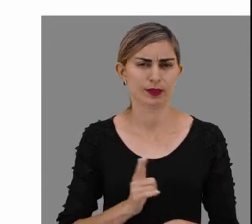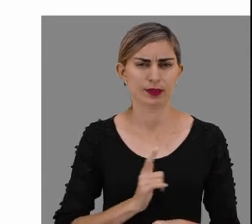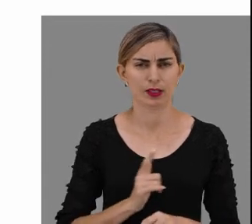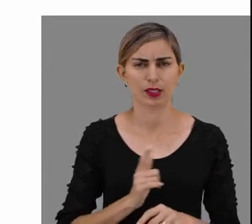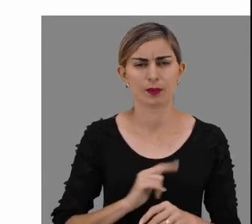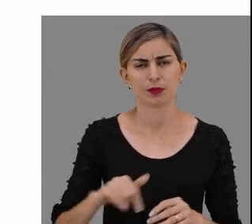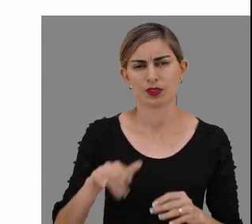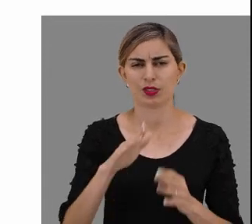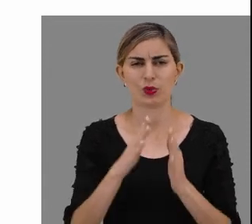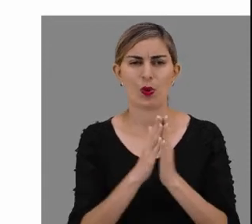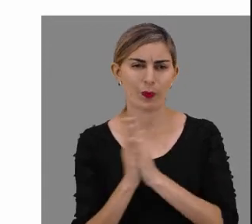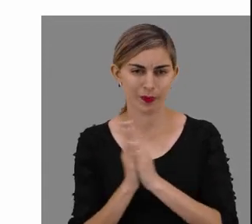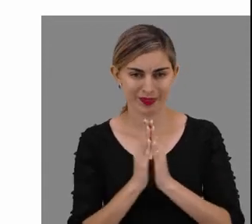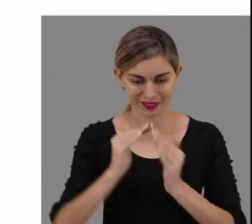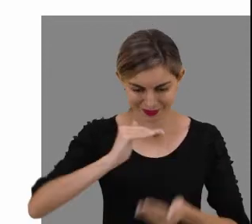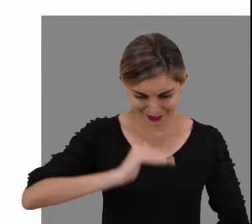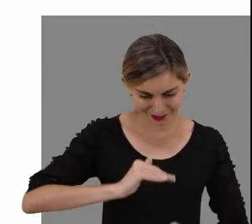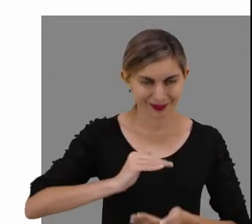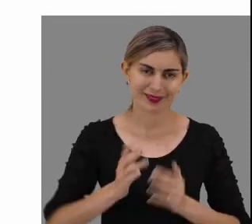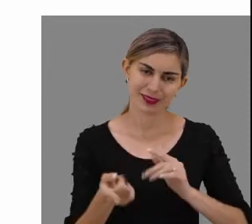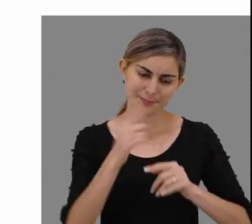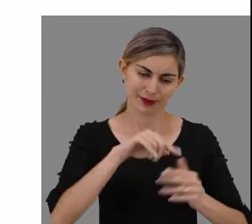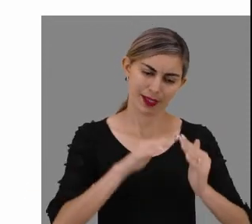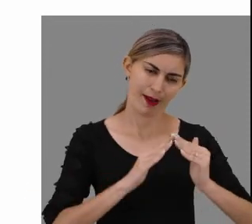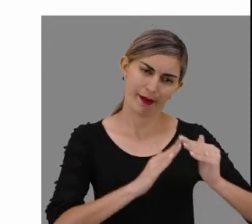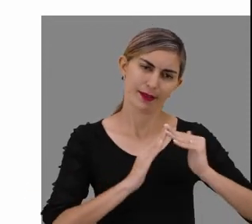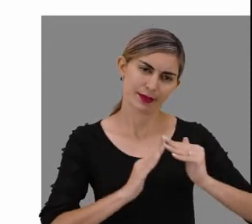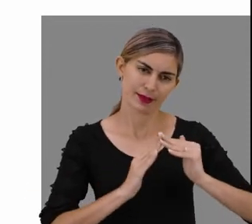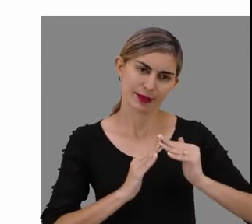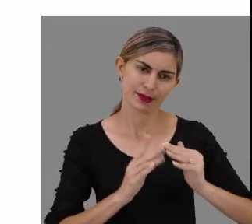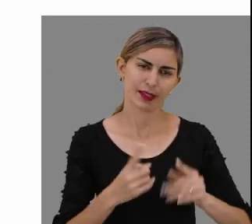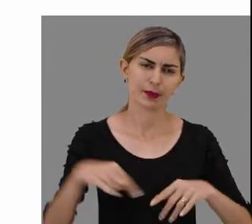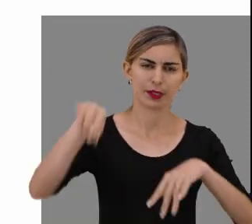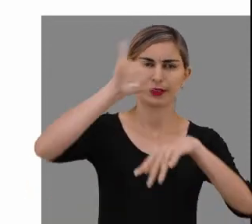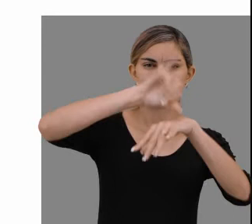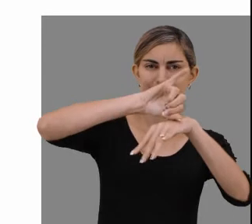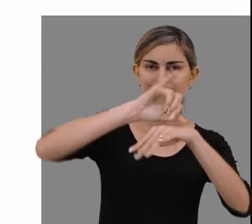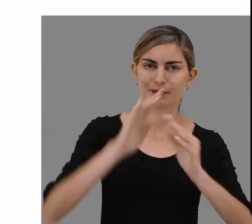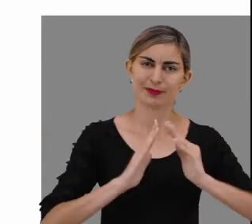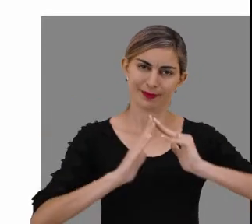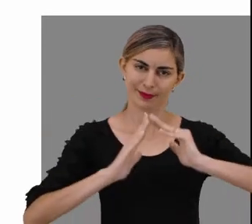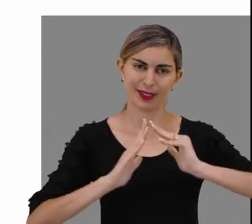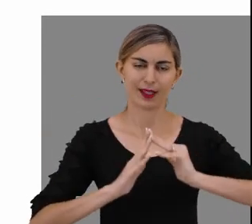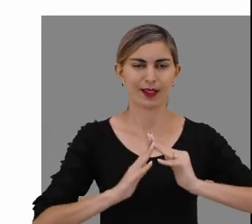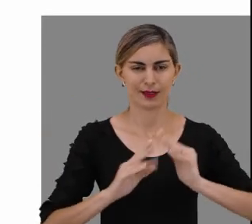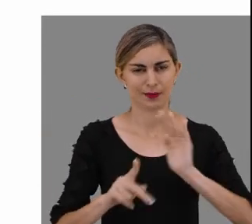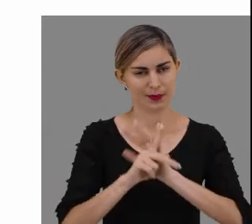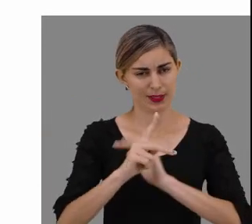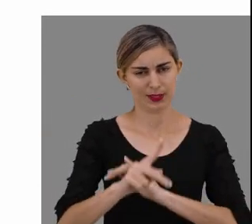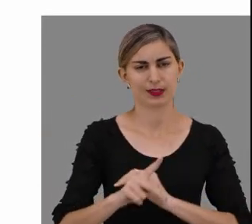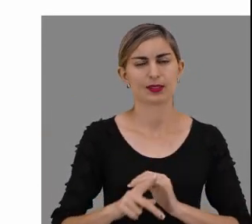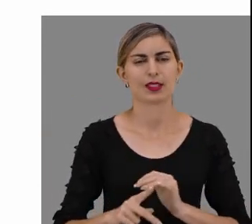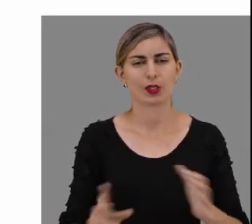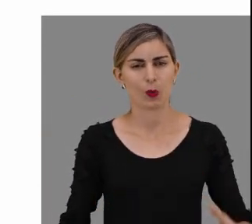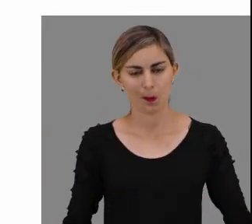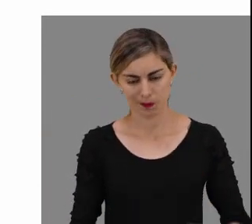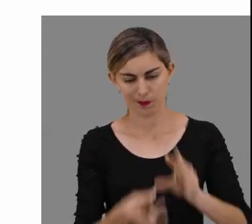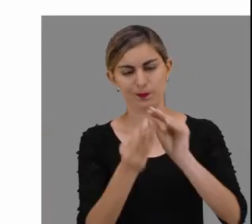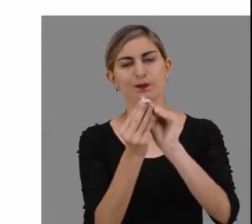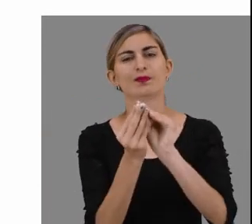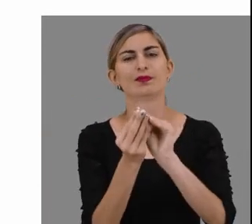nós temos o nosso bonequinho na nossa casinha e um outro bonequinho, ele faz parte, é como se fosse